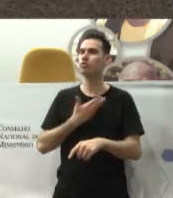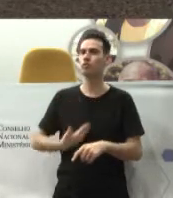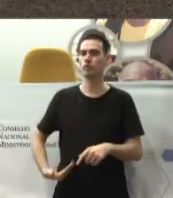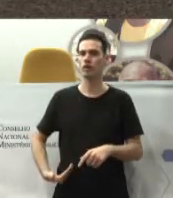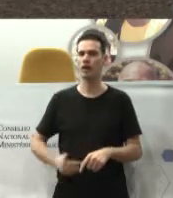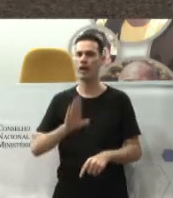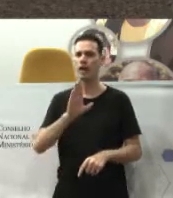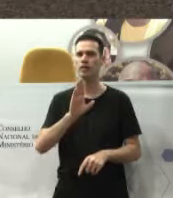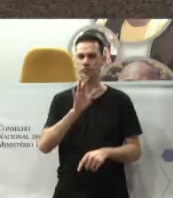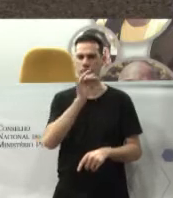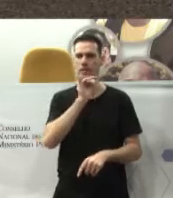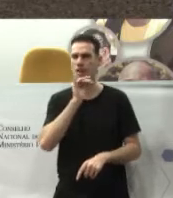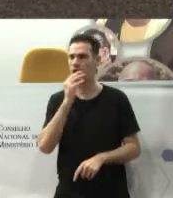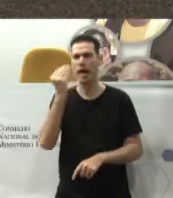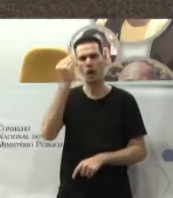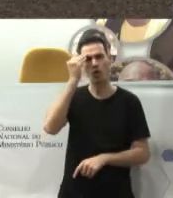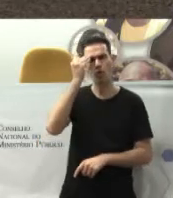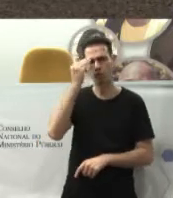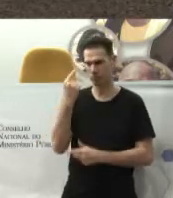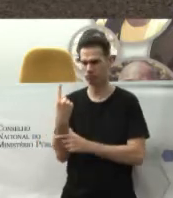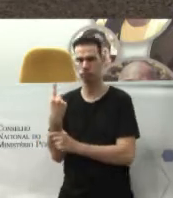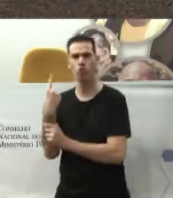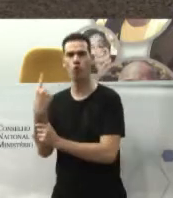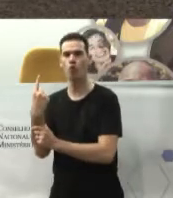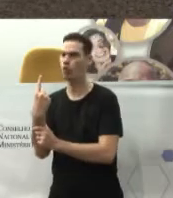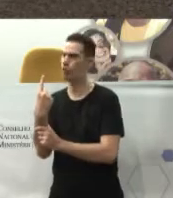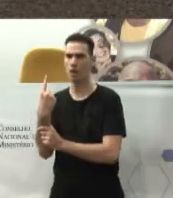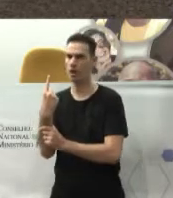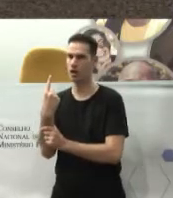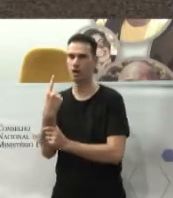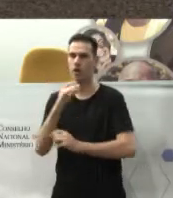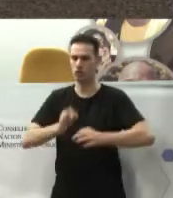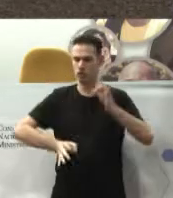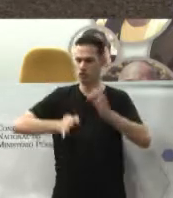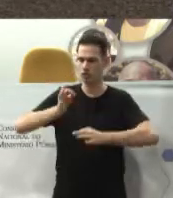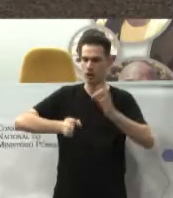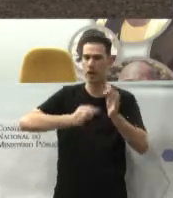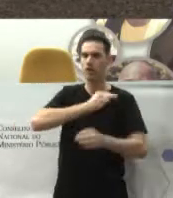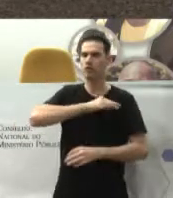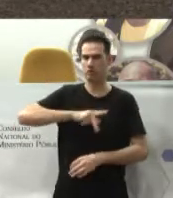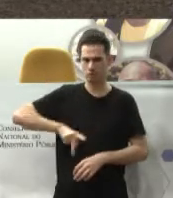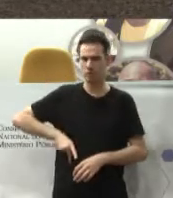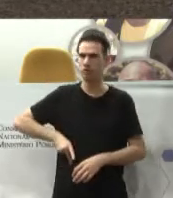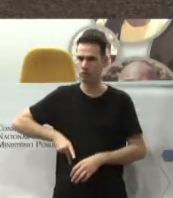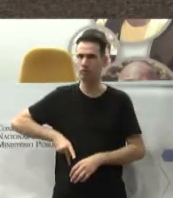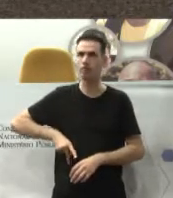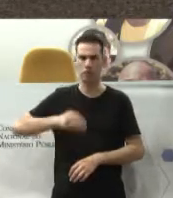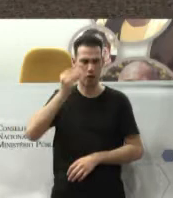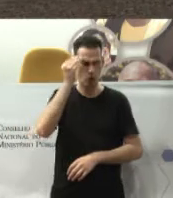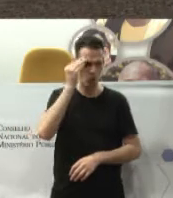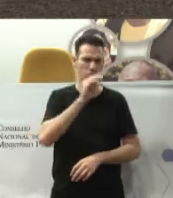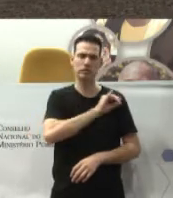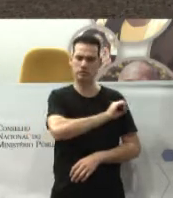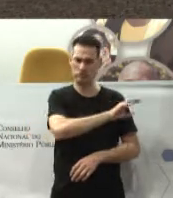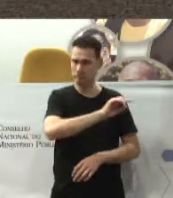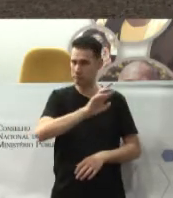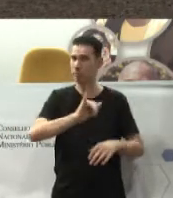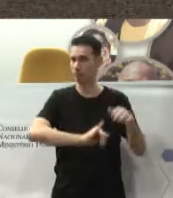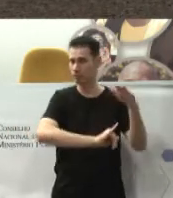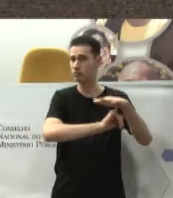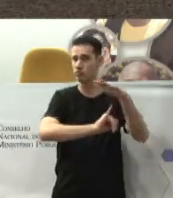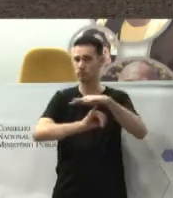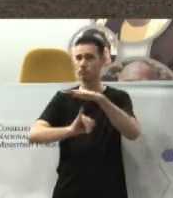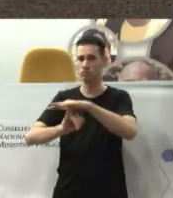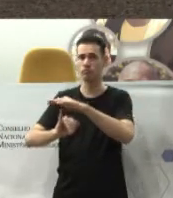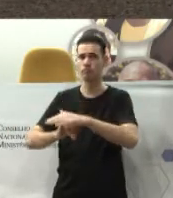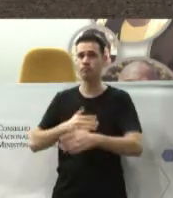de um. A culpa é do sistema inteiro. A culpa é do judiciário, é do Ministério Público, assim como é dos entes públicos. Então, a melhor